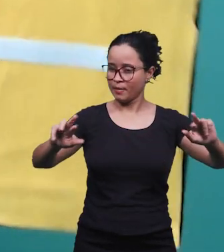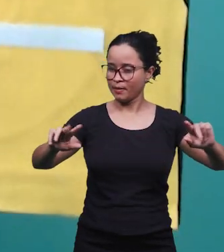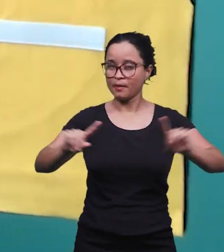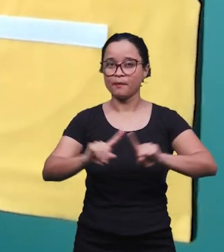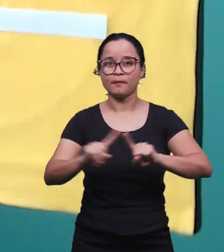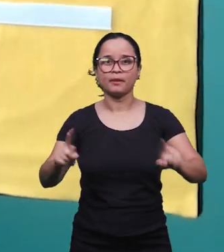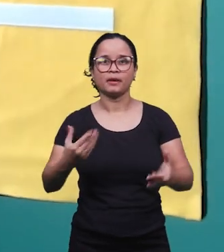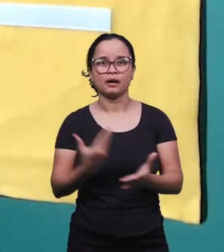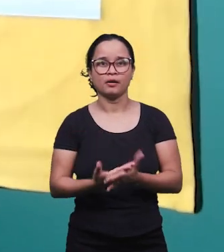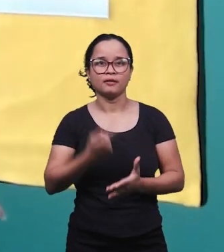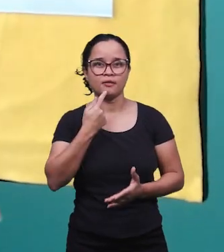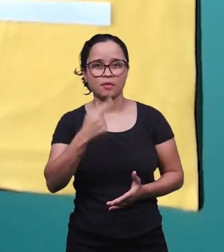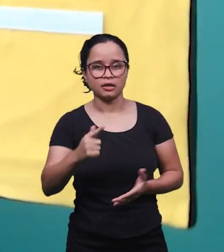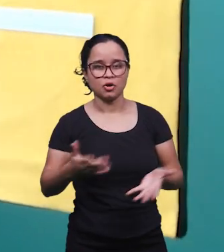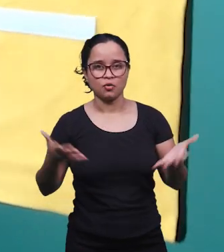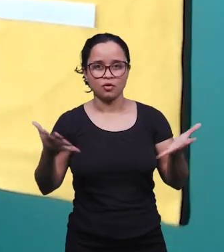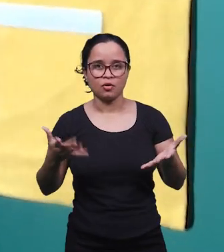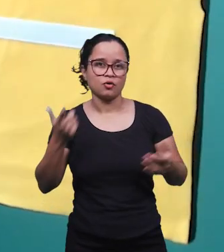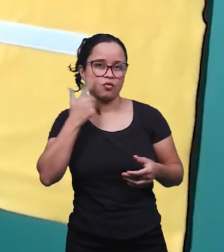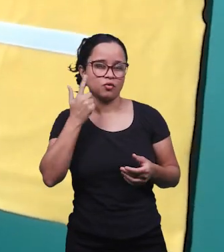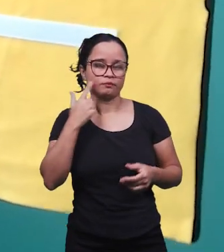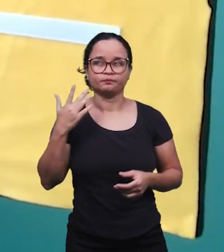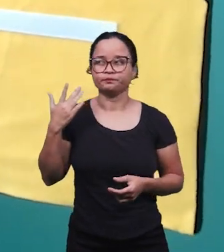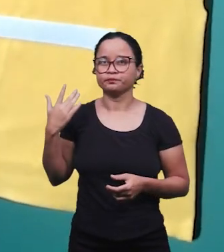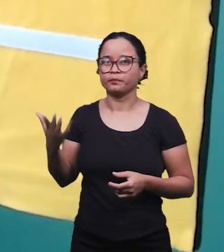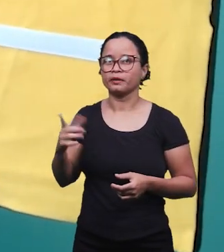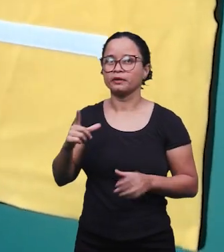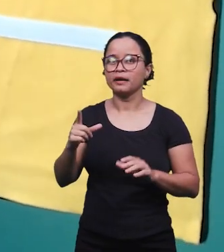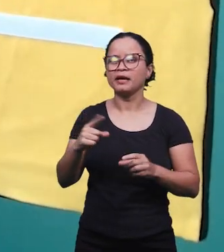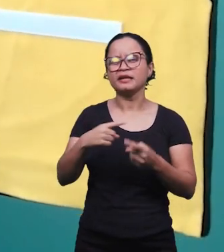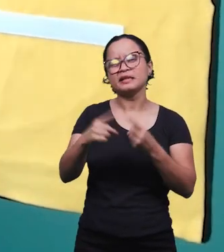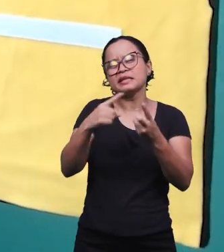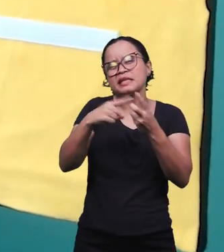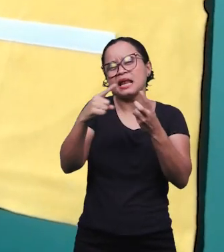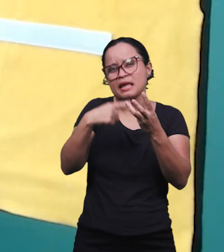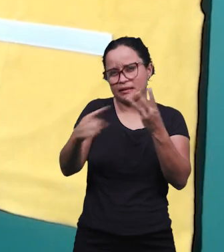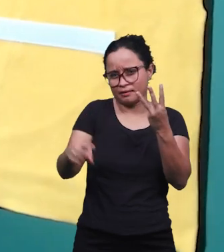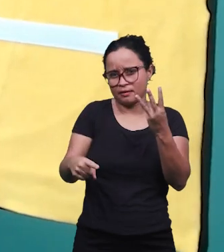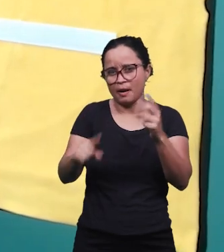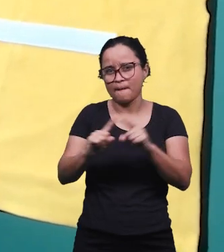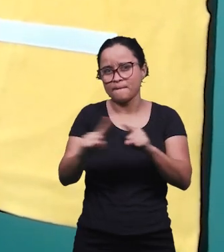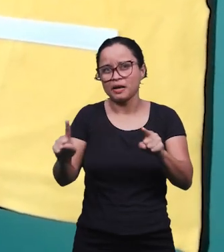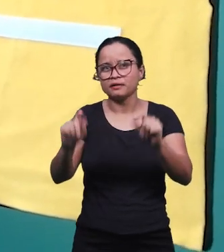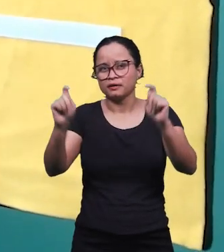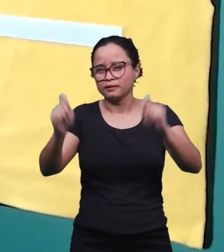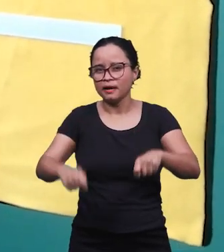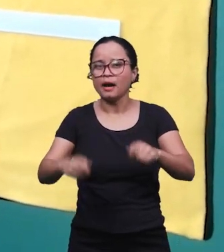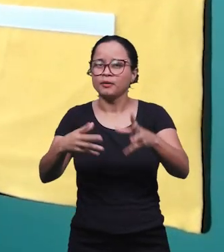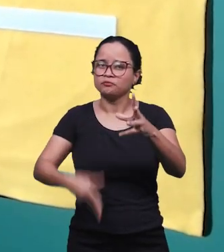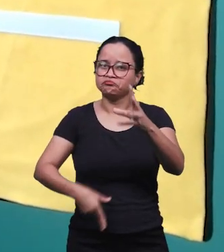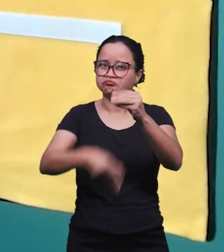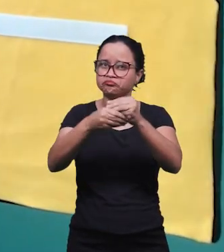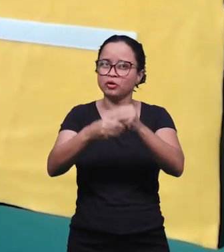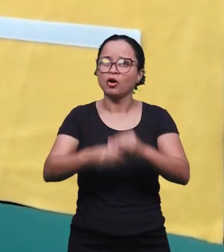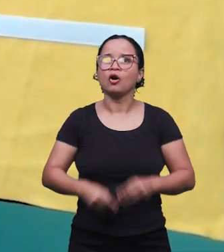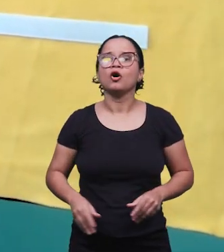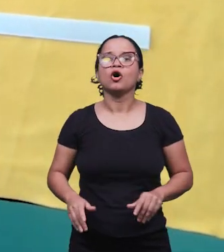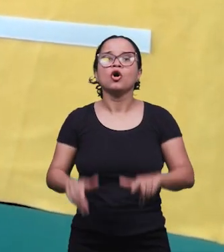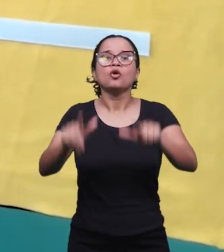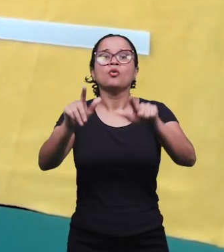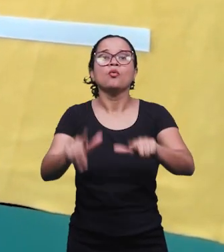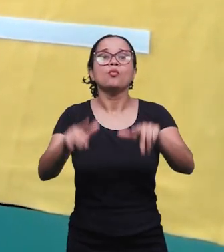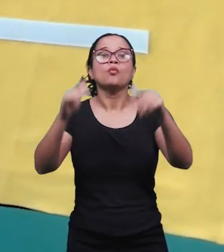Para esta aula dessa semana, nós colocamos apenas esses três, mas poderíamos acrescentar com